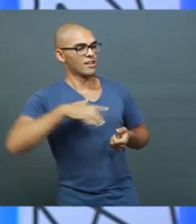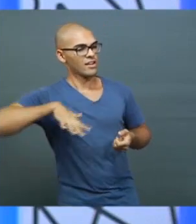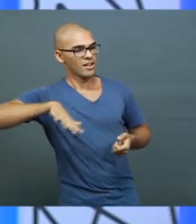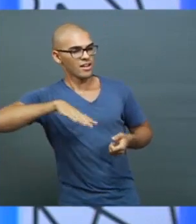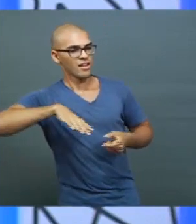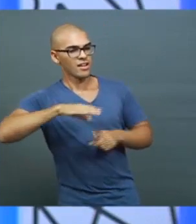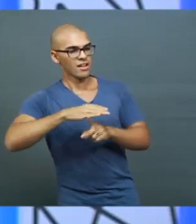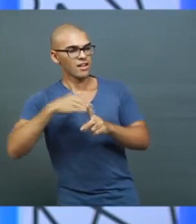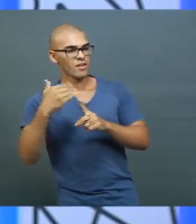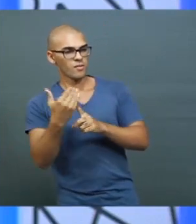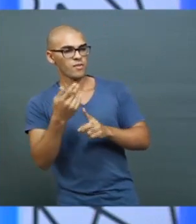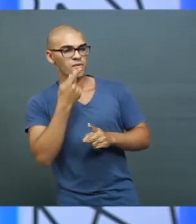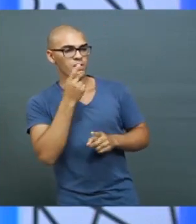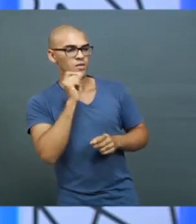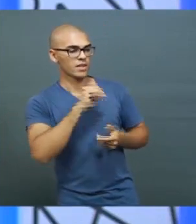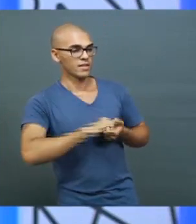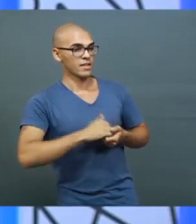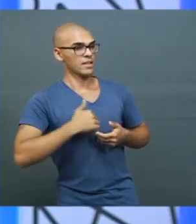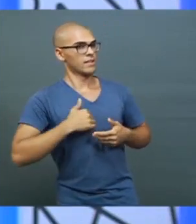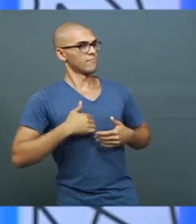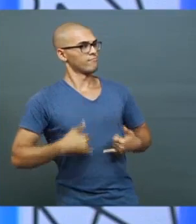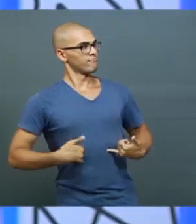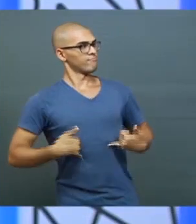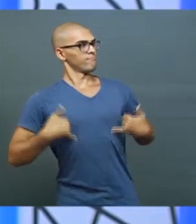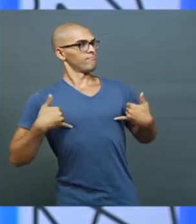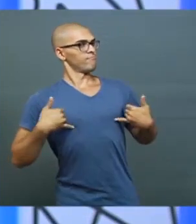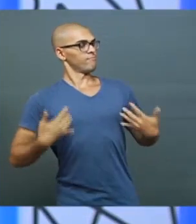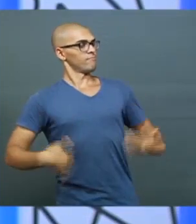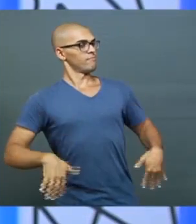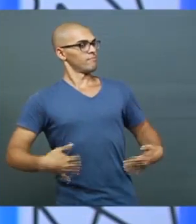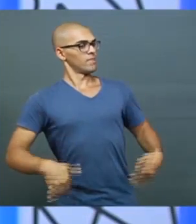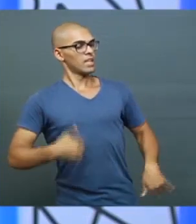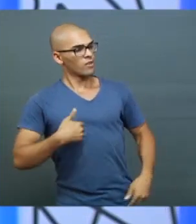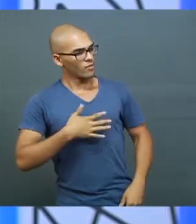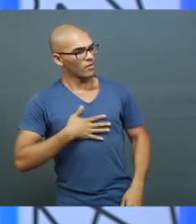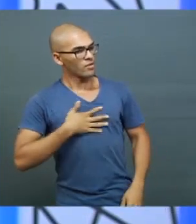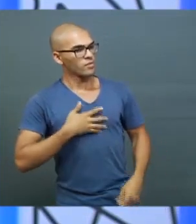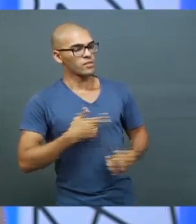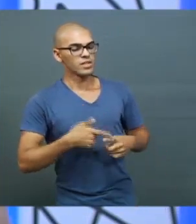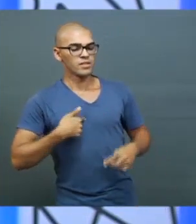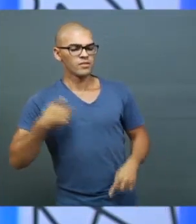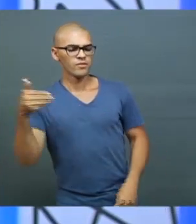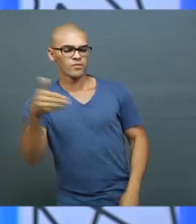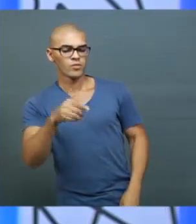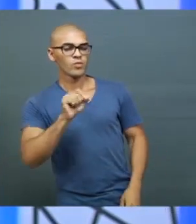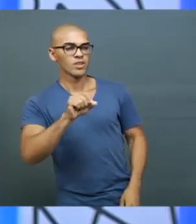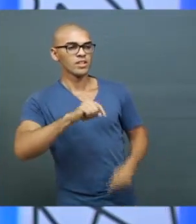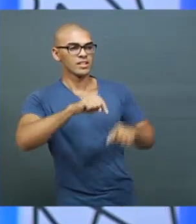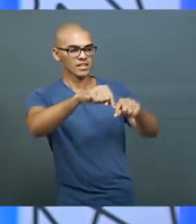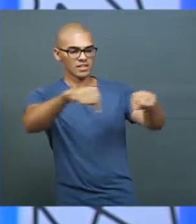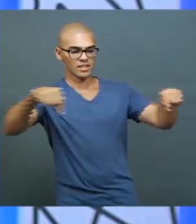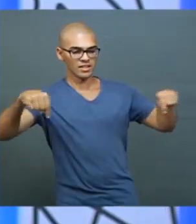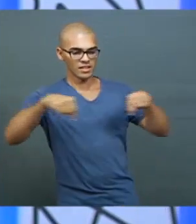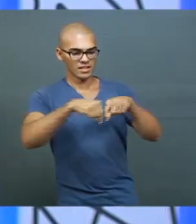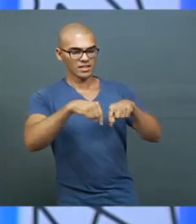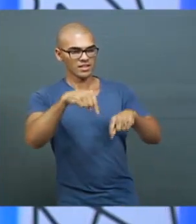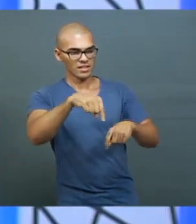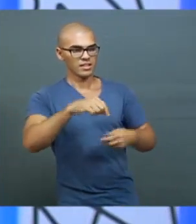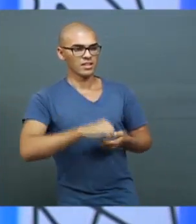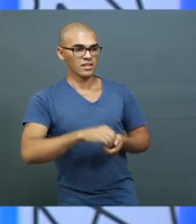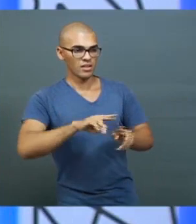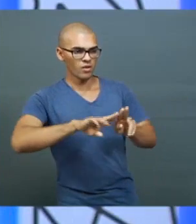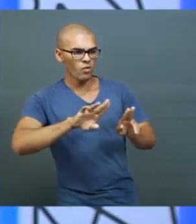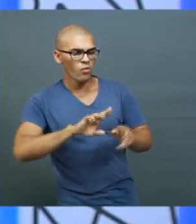venho assistir várias montagens aqui no curso, na sala de encenação da UFO, né? Eu acho que essa relação do curso com a comunidade também é